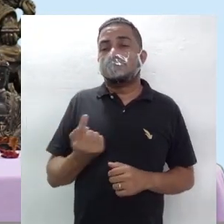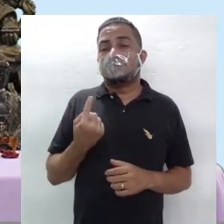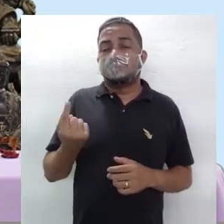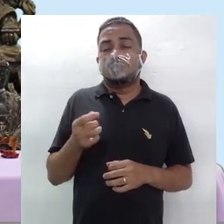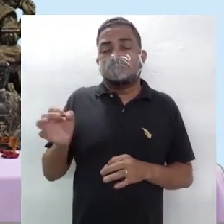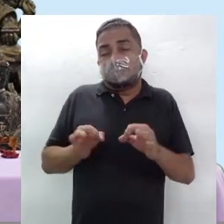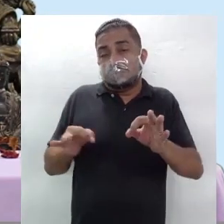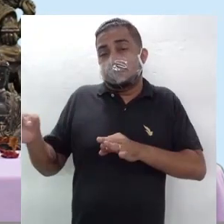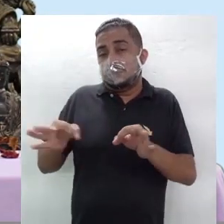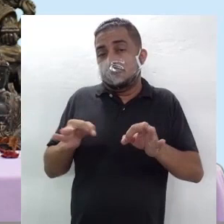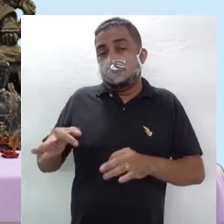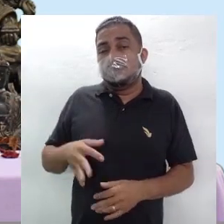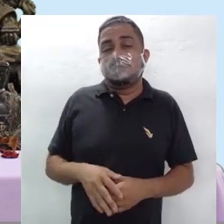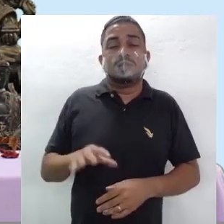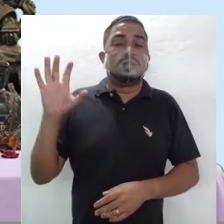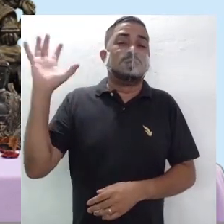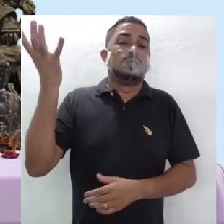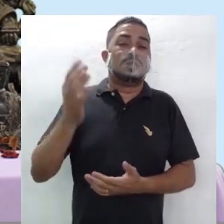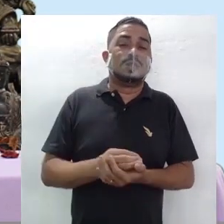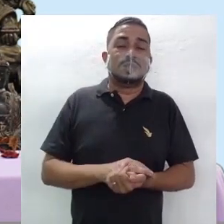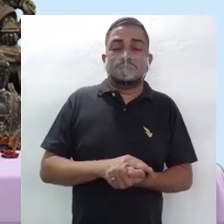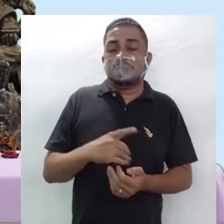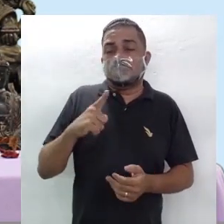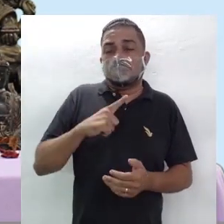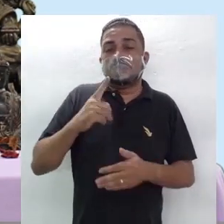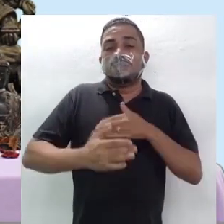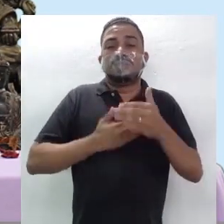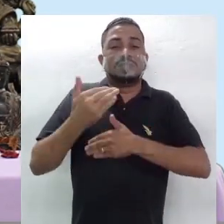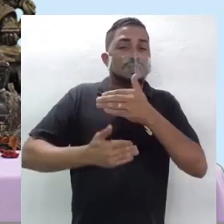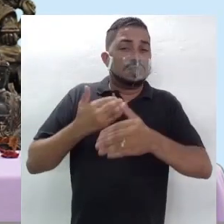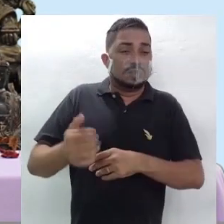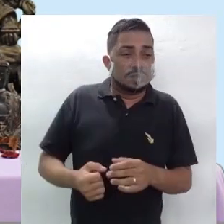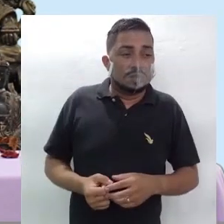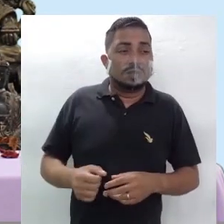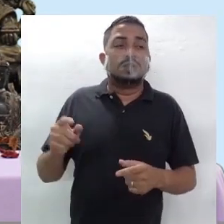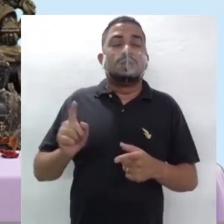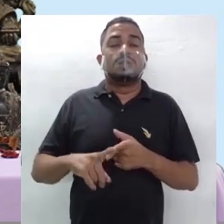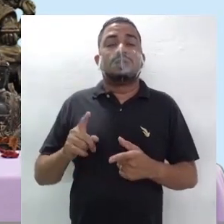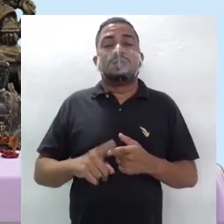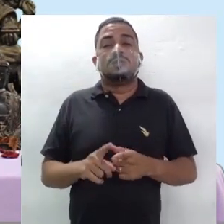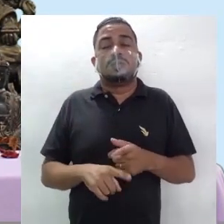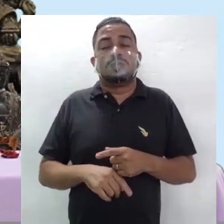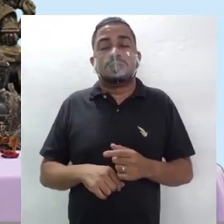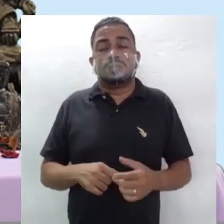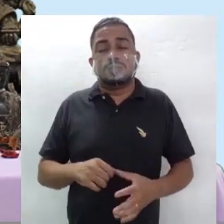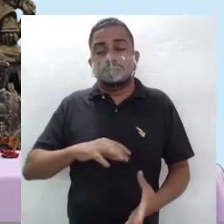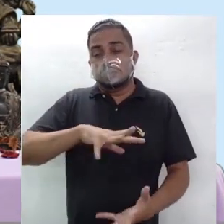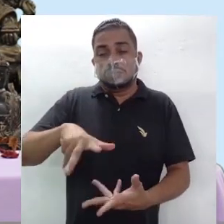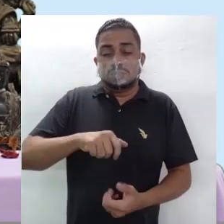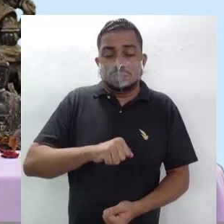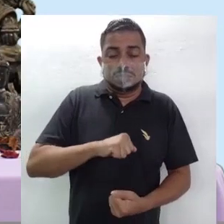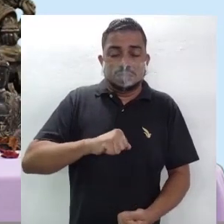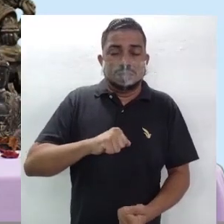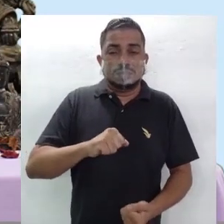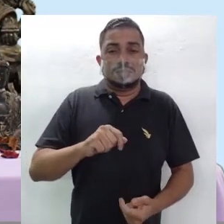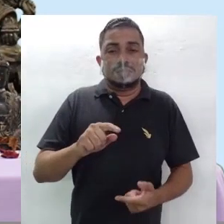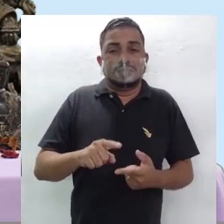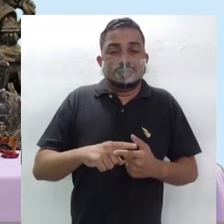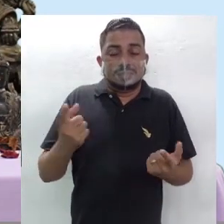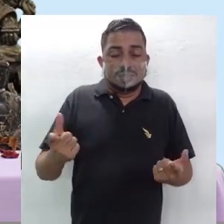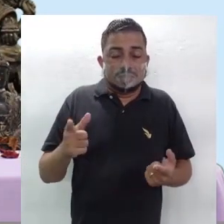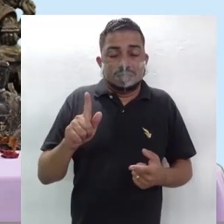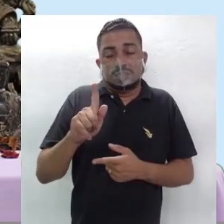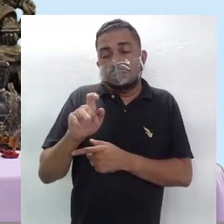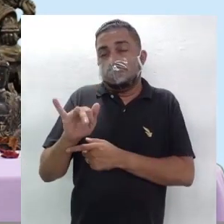caso, do nosso controle ambiental. Existe o desenvolvimento sustentável, mas ele é